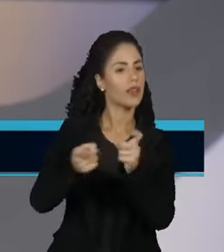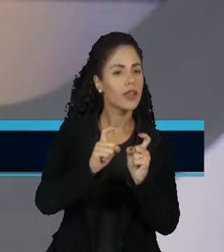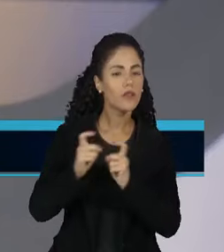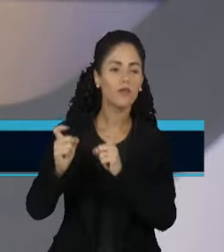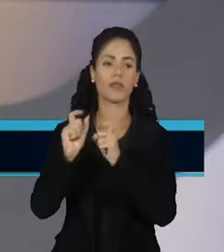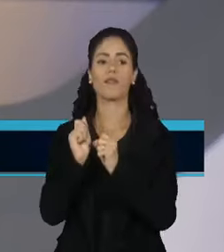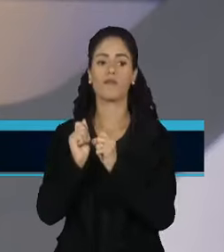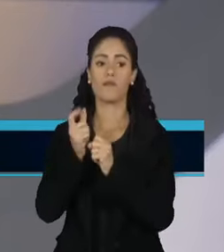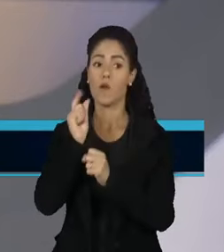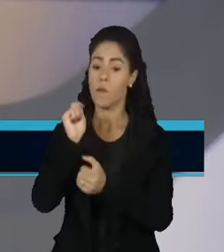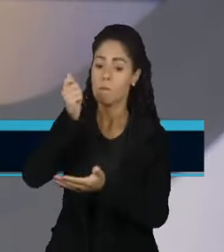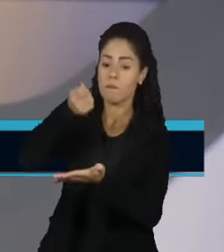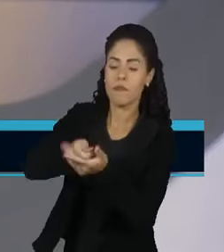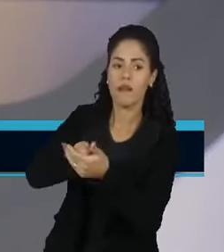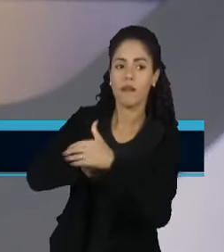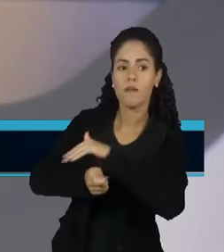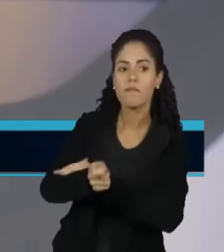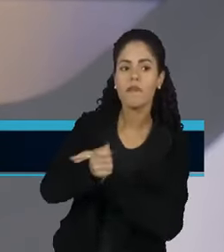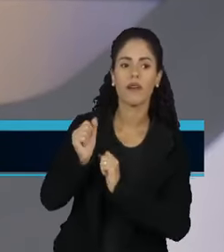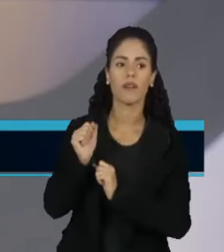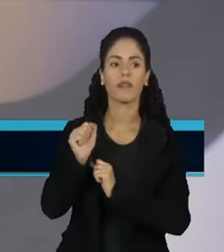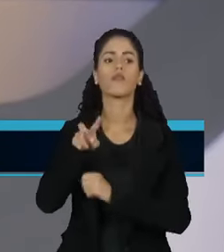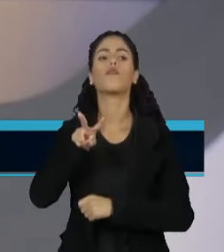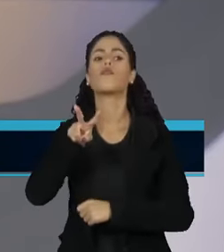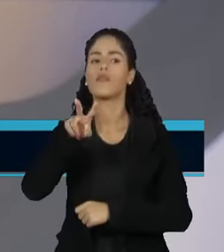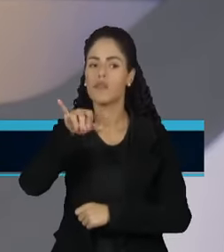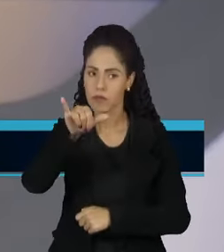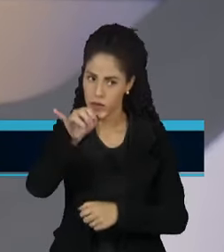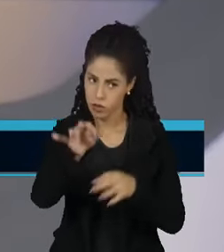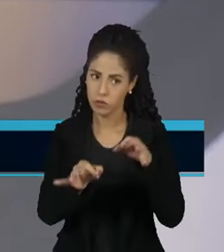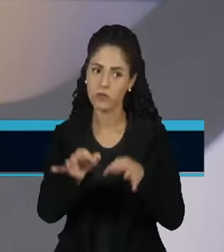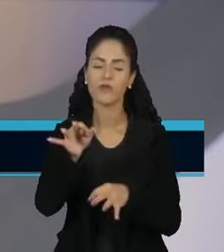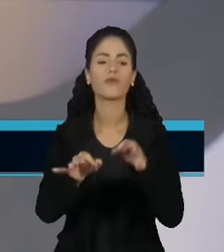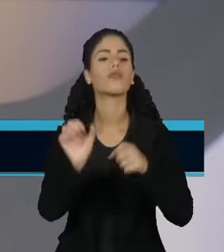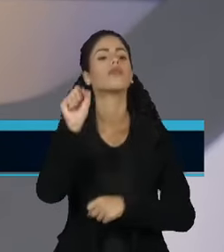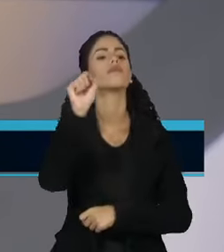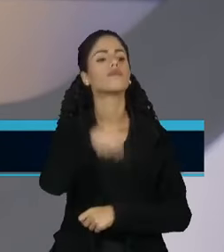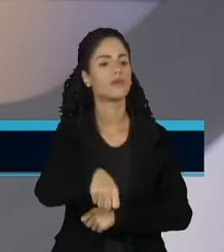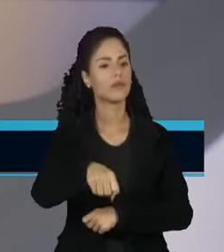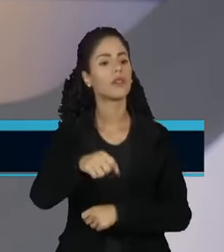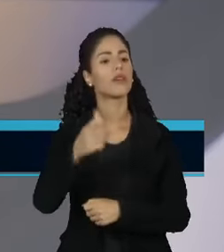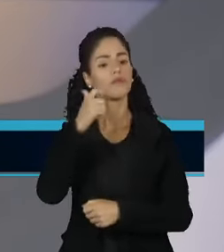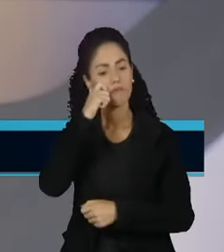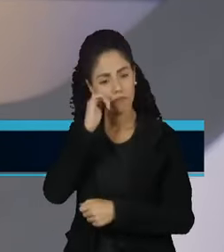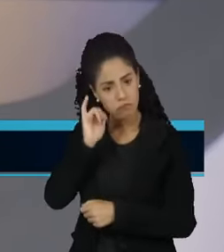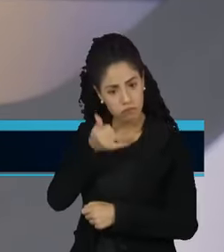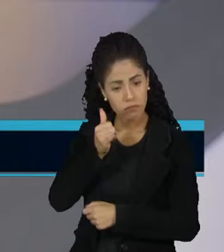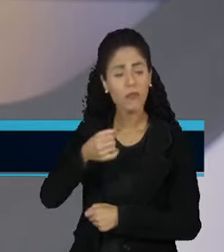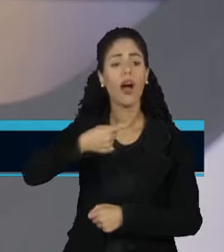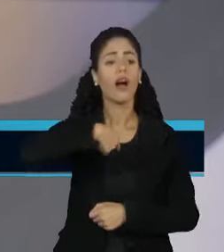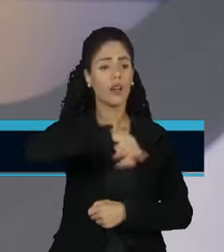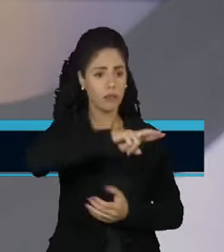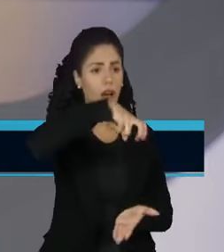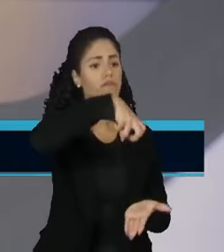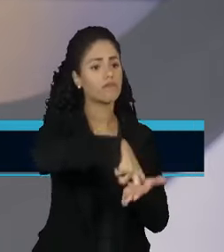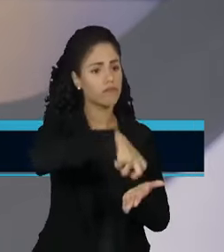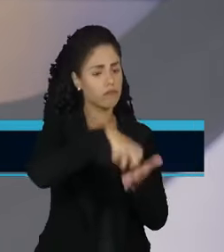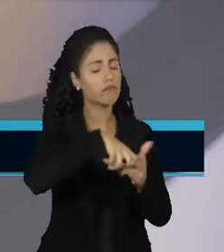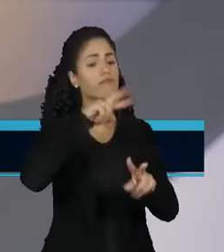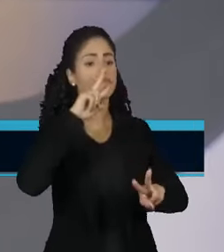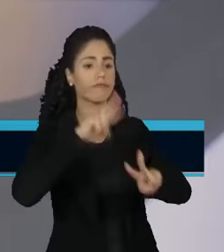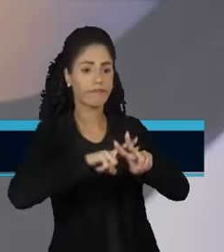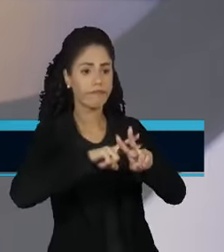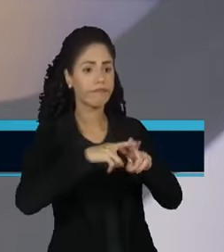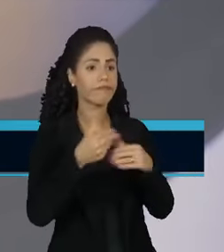no financiamento, forem julgados e, de acordo com a lei, cumprirem sua pena. Diferentemente